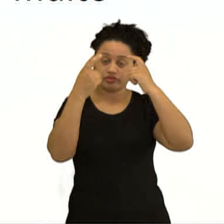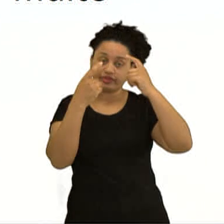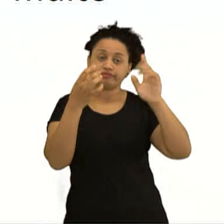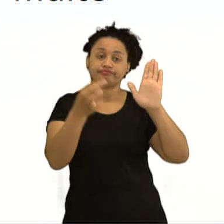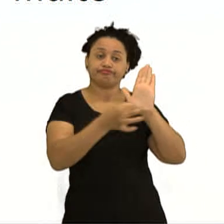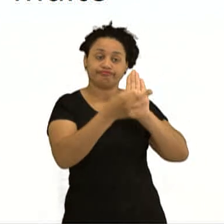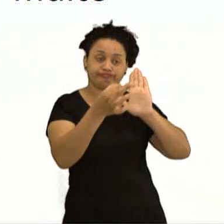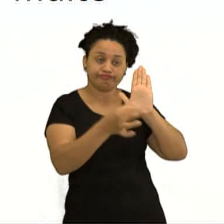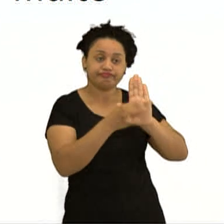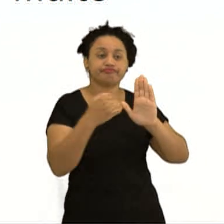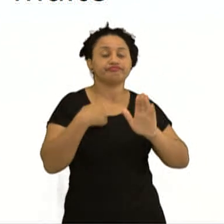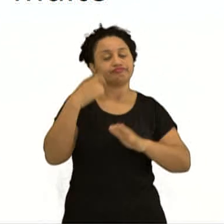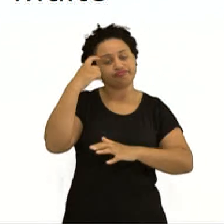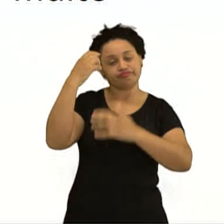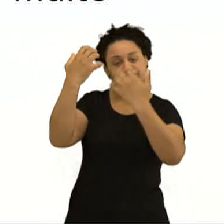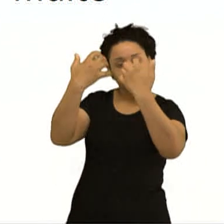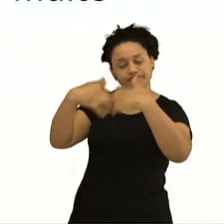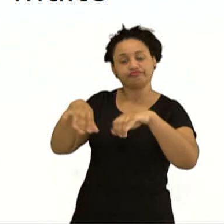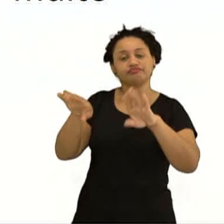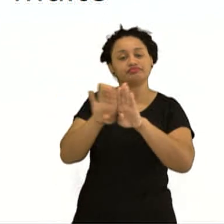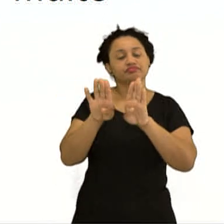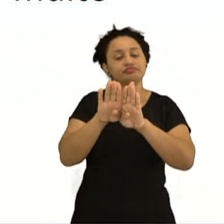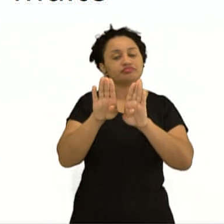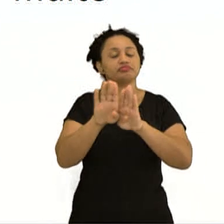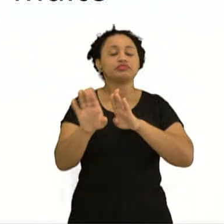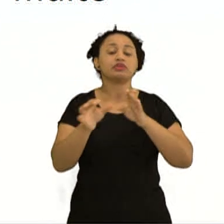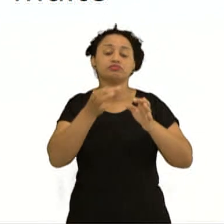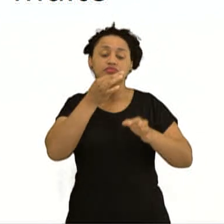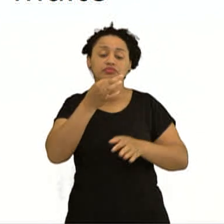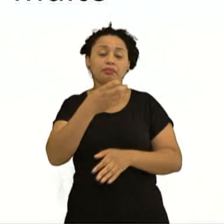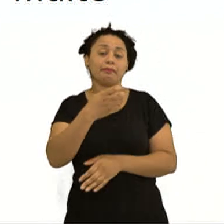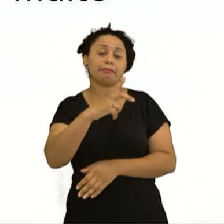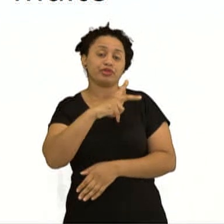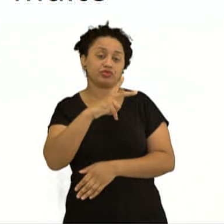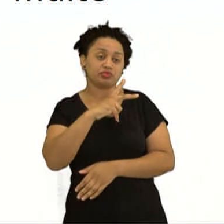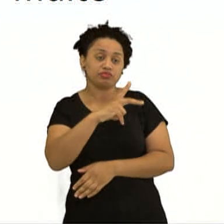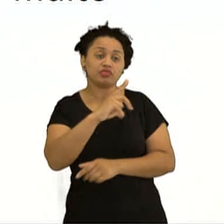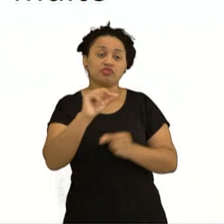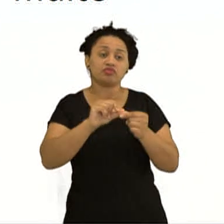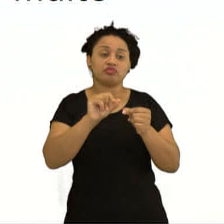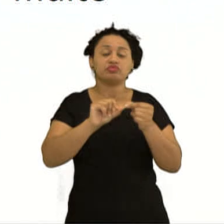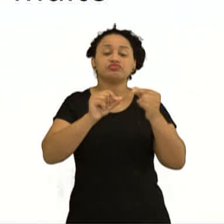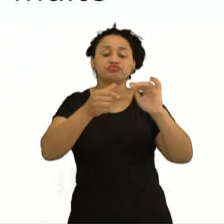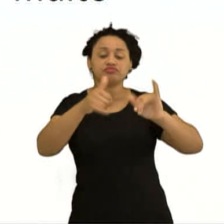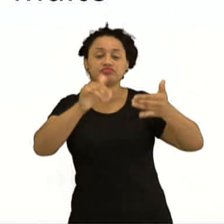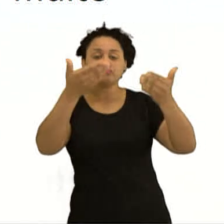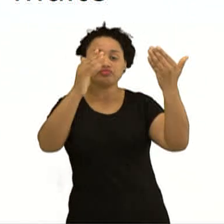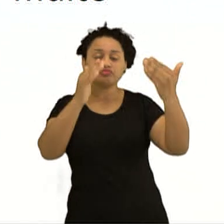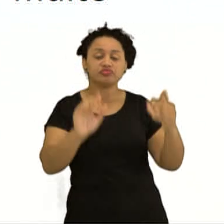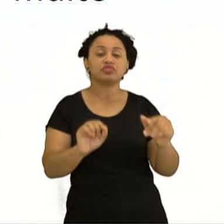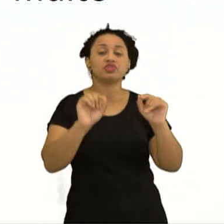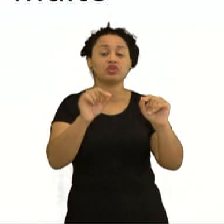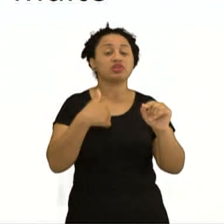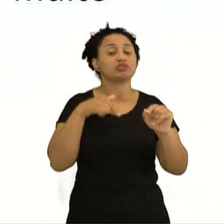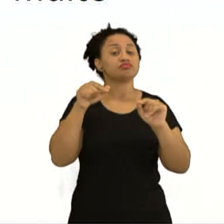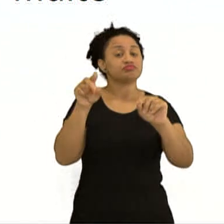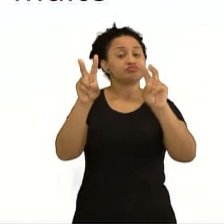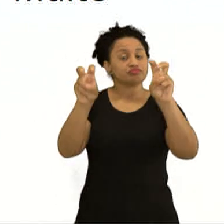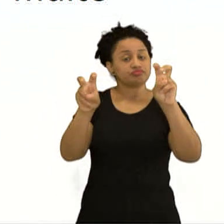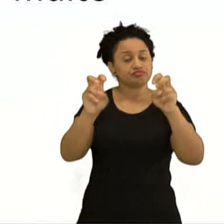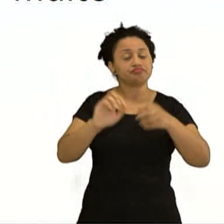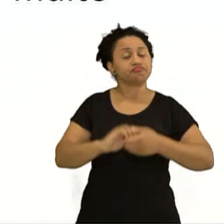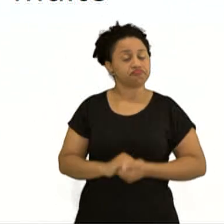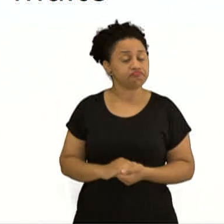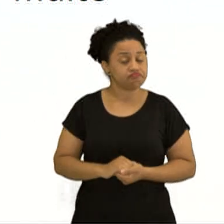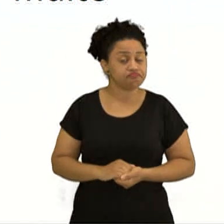críticas, reflexões e impressões pessoais, realizando uma avaliação sobre determinado tema.